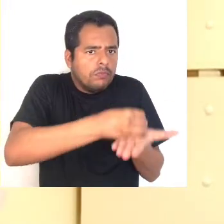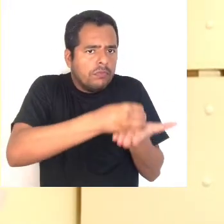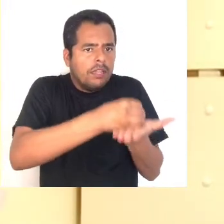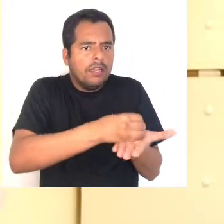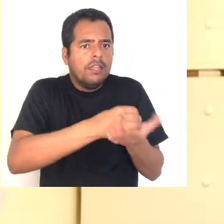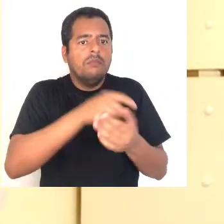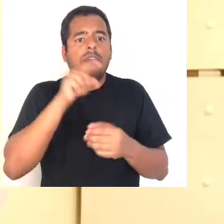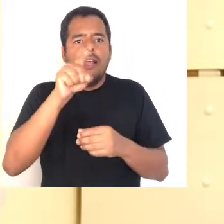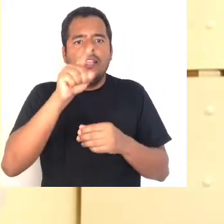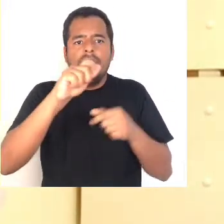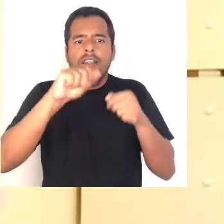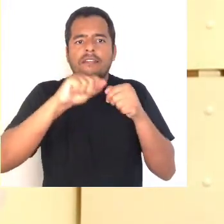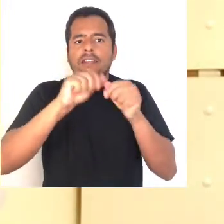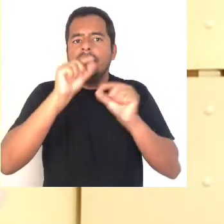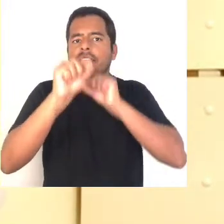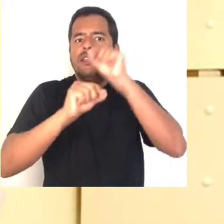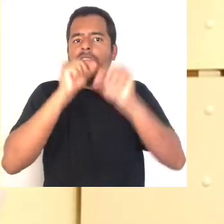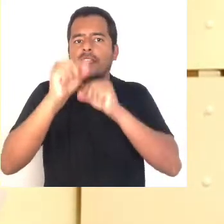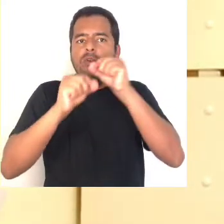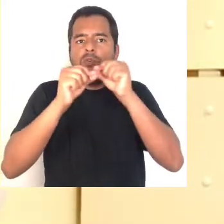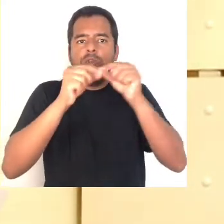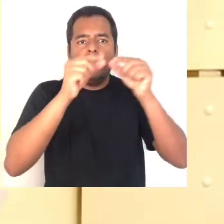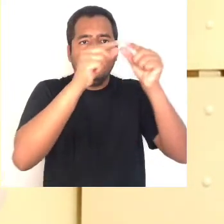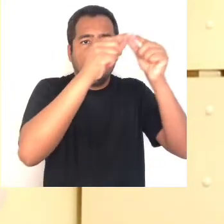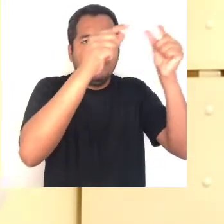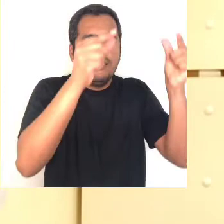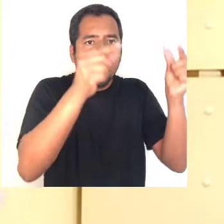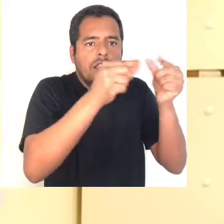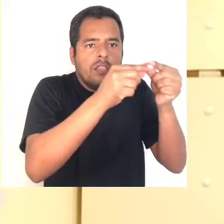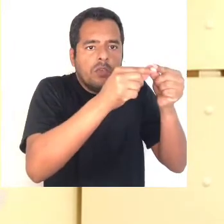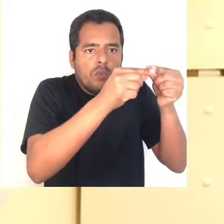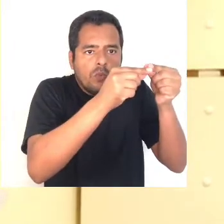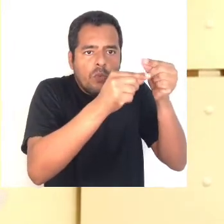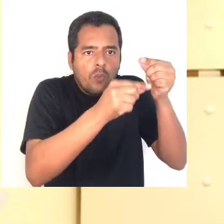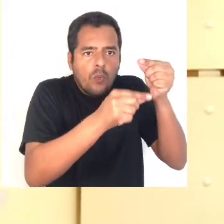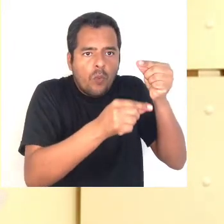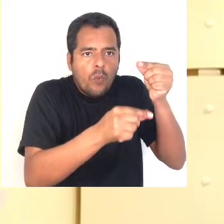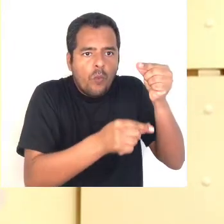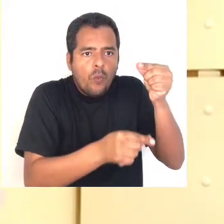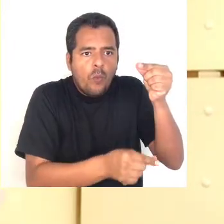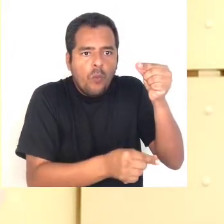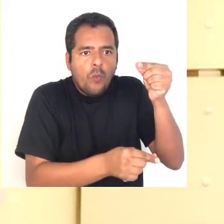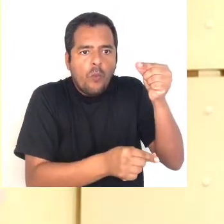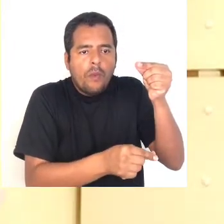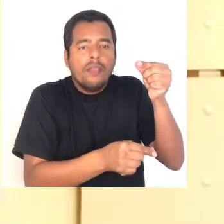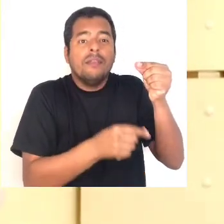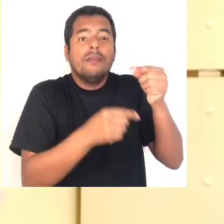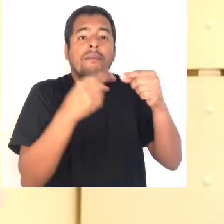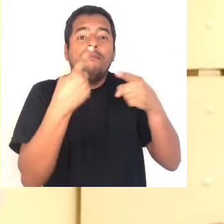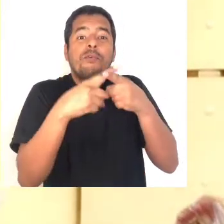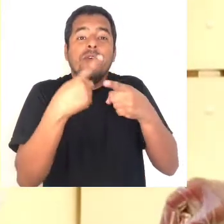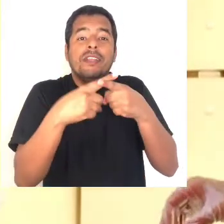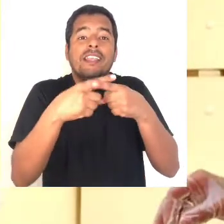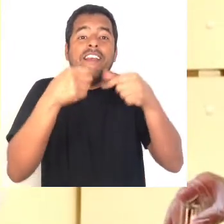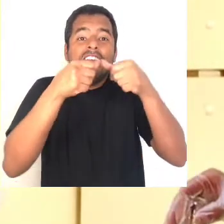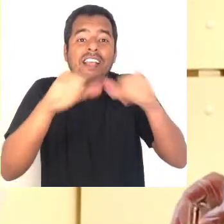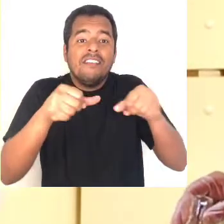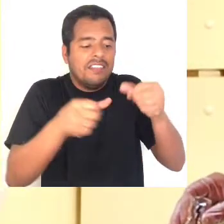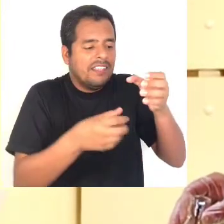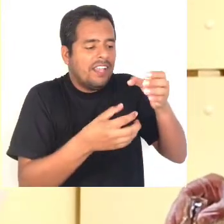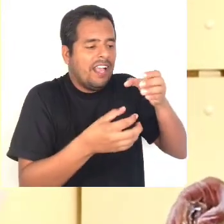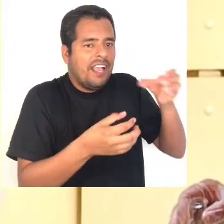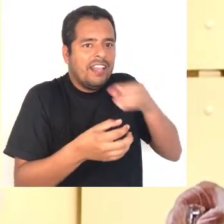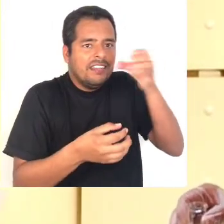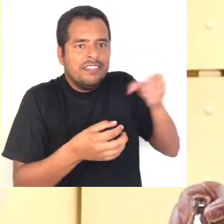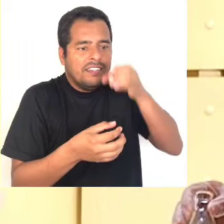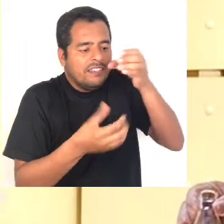do nosso experimento, após a pesagem do balão, tá? A gente agora vai fazer a filtração, porque quando eu fiz a secagem